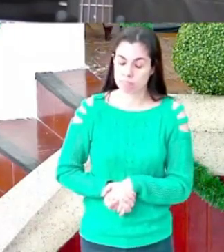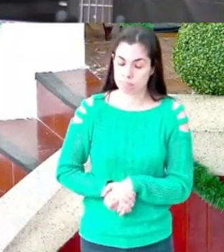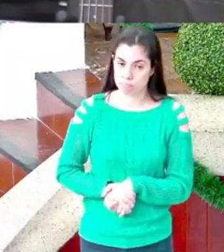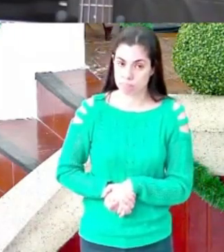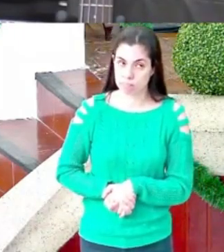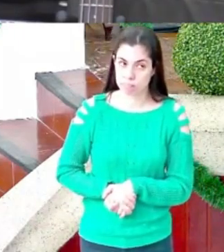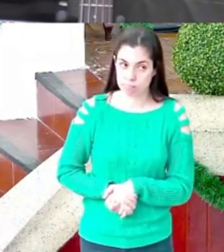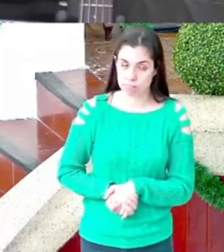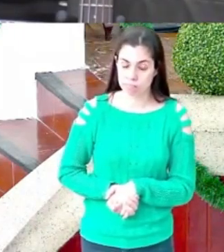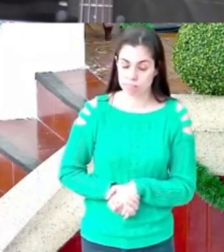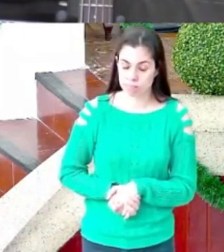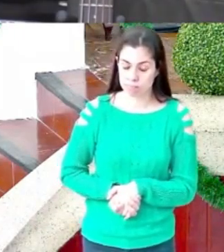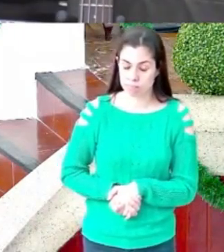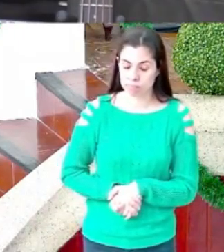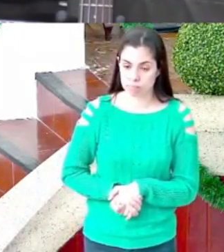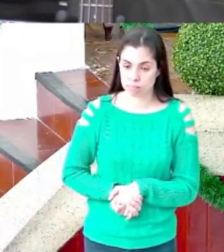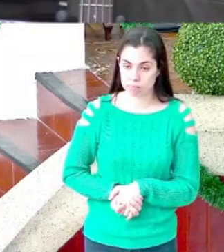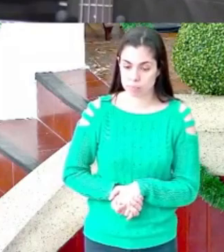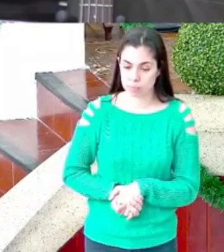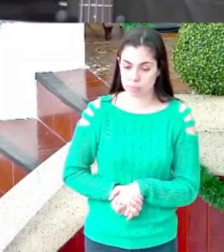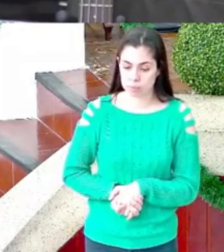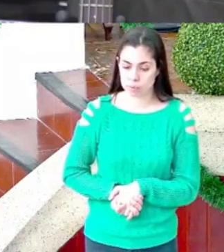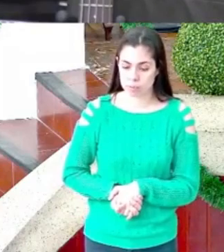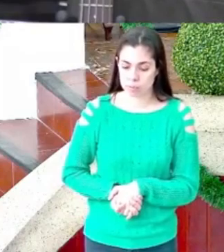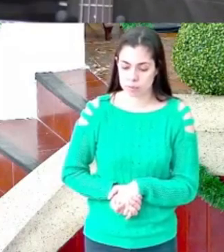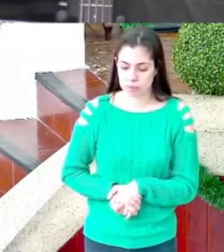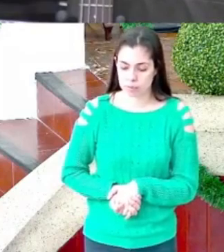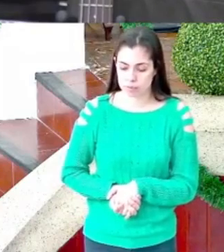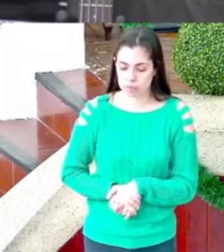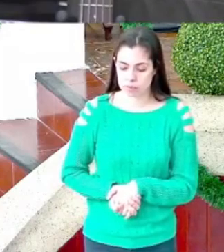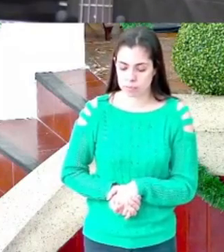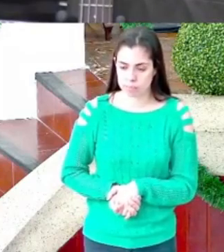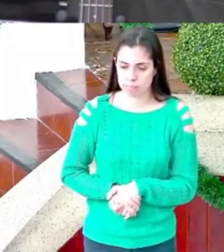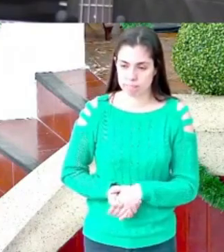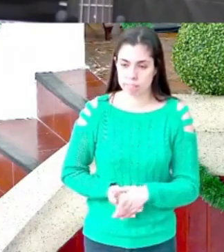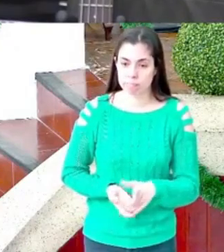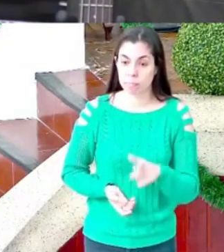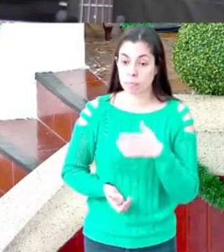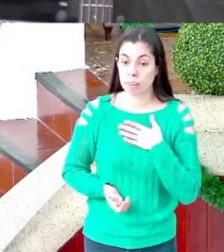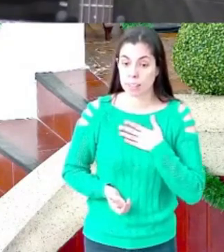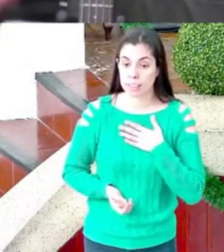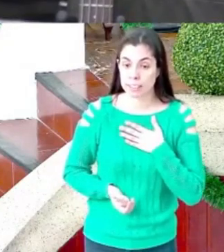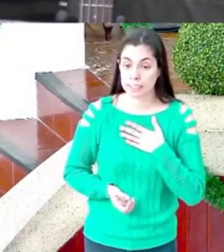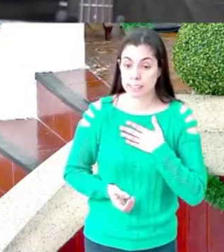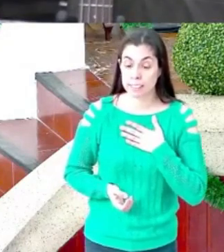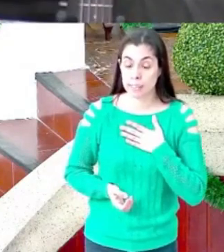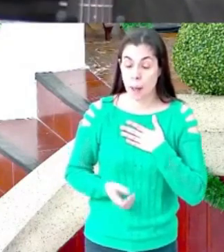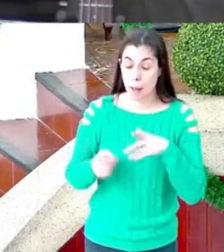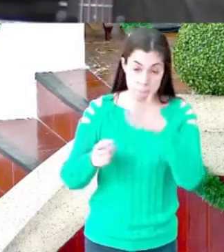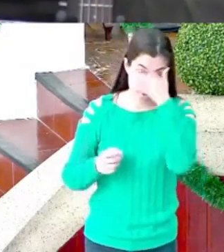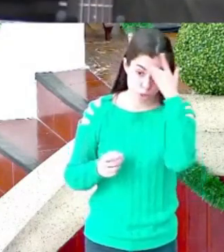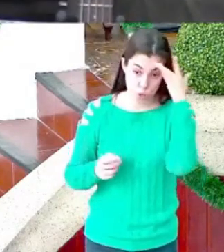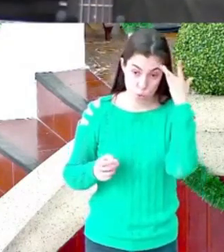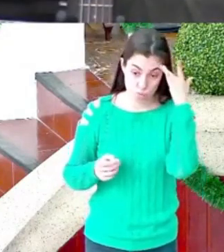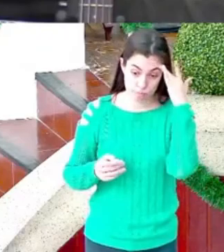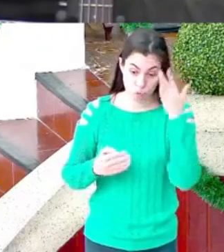lições. Muitos no trabalho do ministério buscam por serem vistos e reconhecidos.